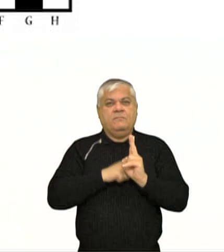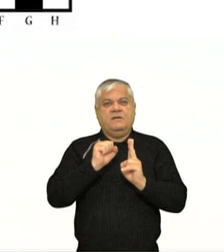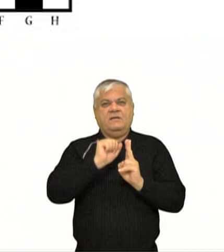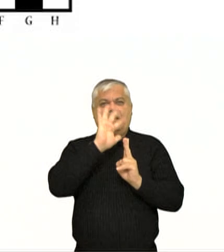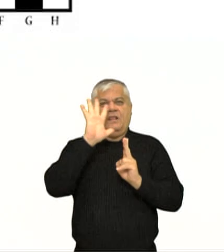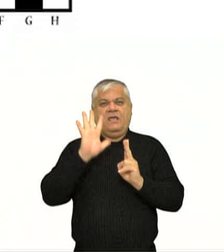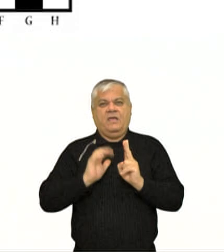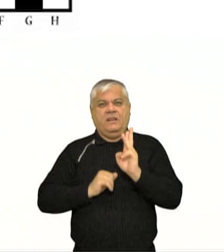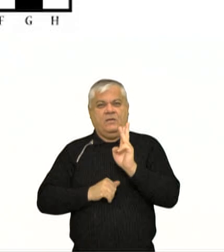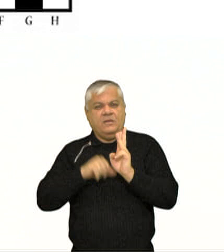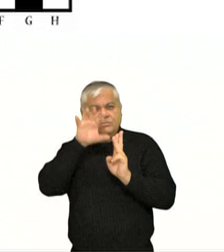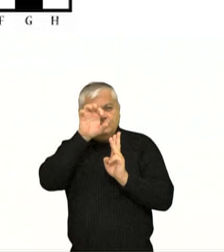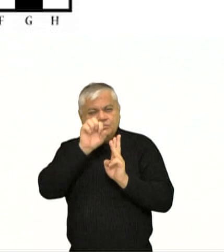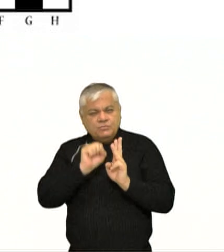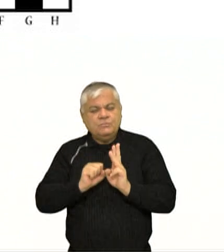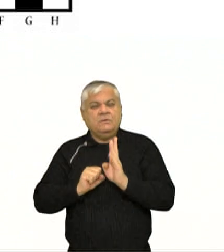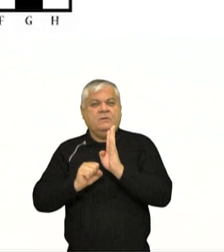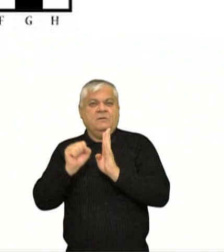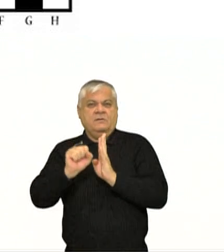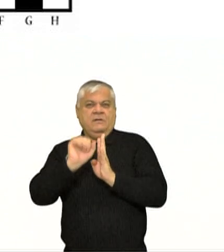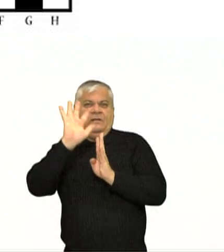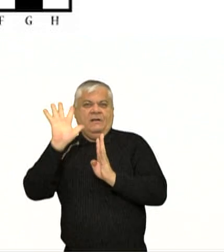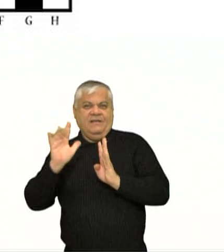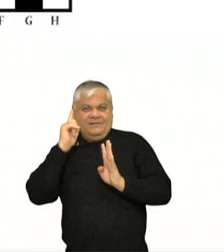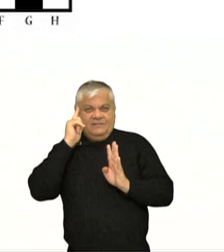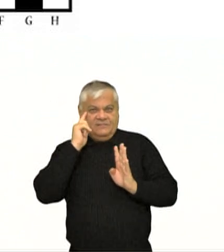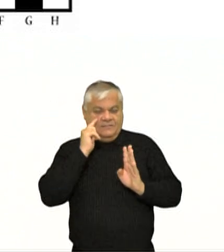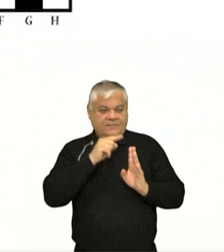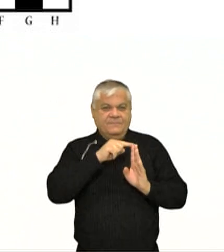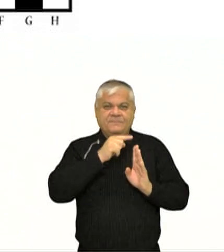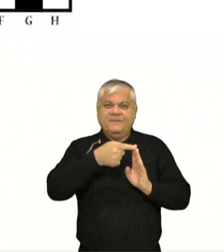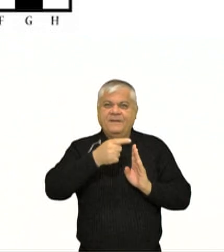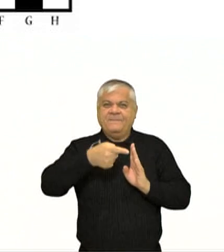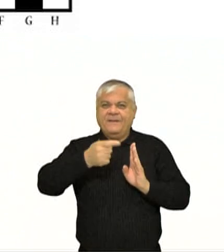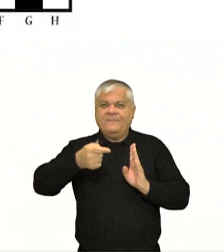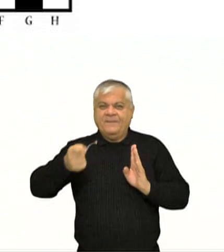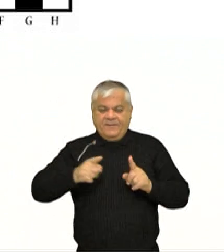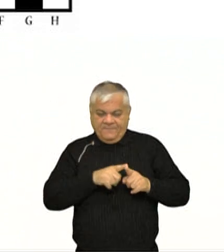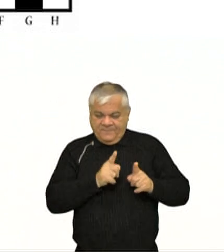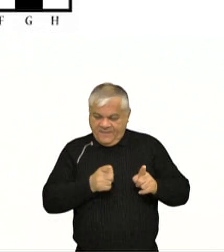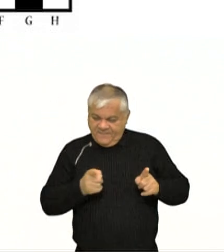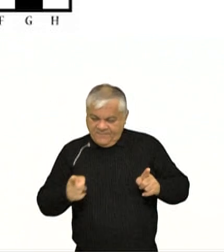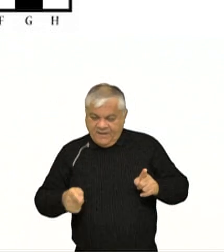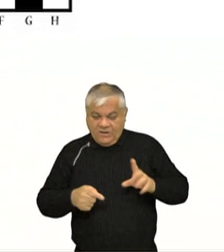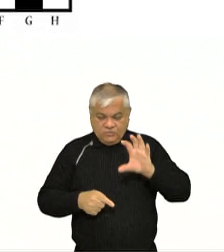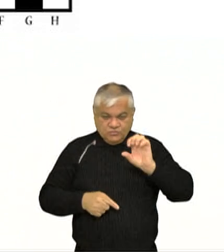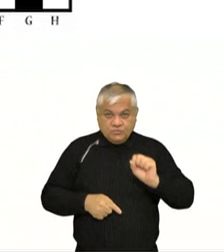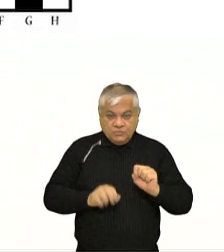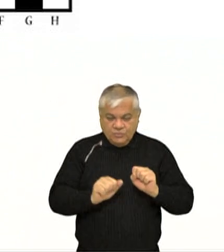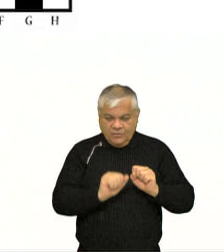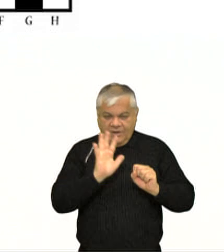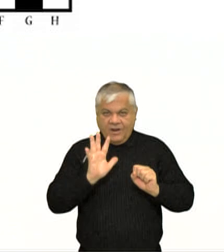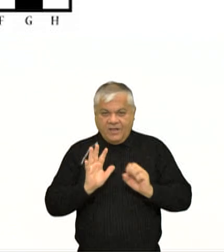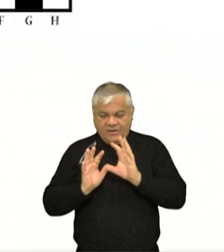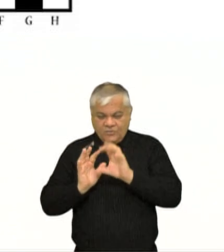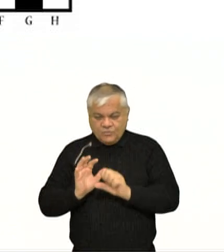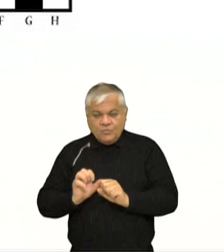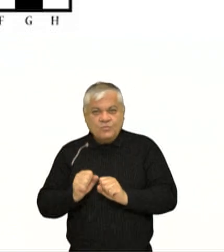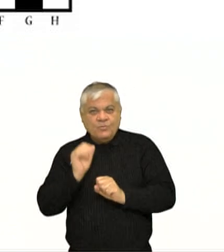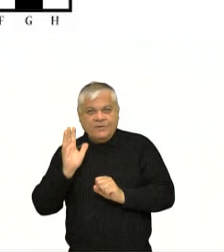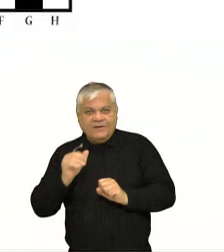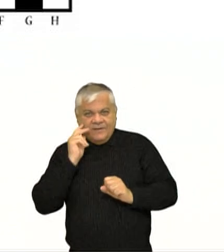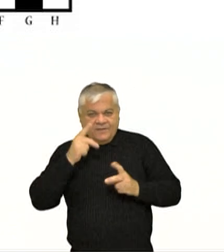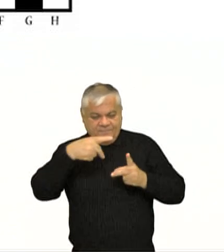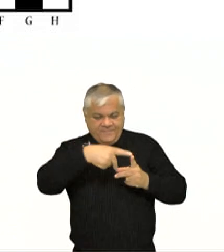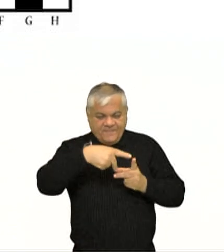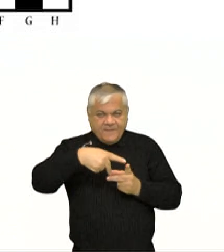tabuleiro. Lembre-se da regra que a primeira casa à sua direita deve ser clara. Coloque daí as letras naquele pedacinho